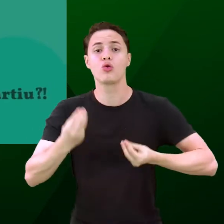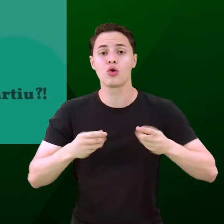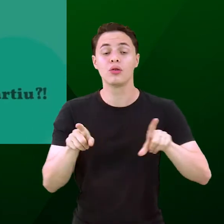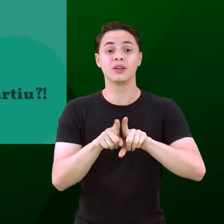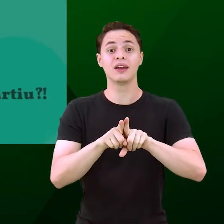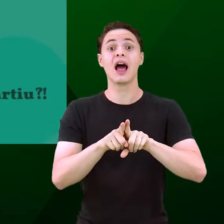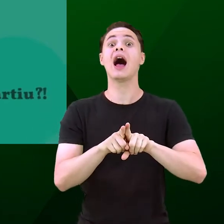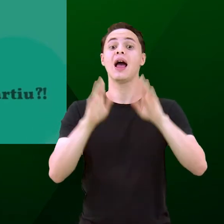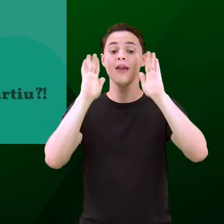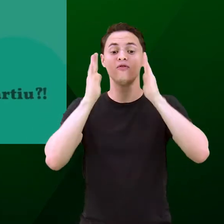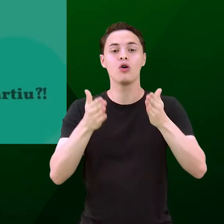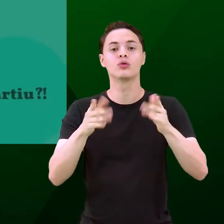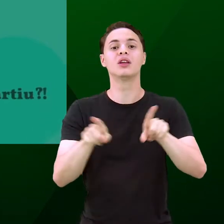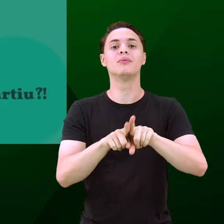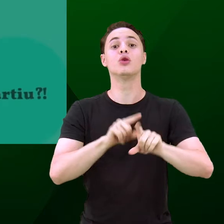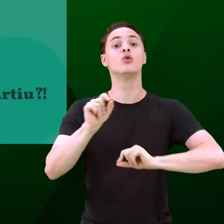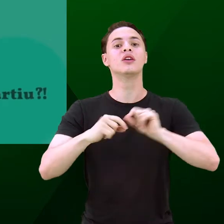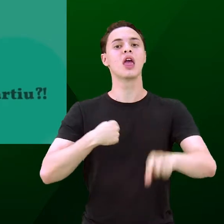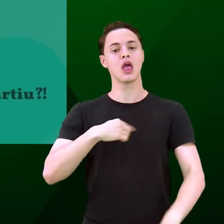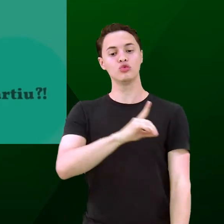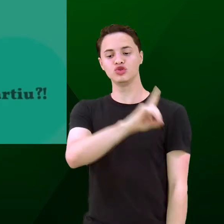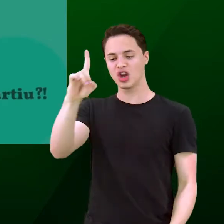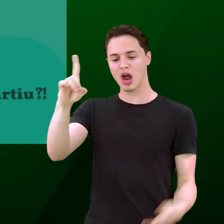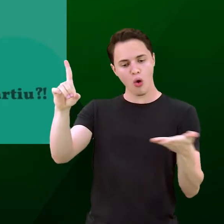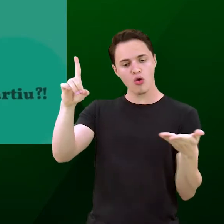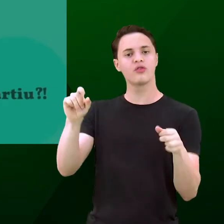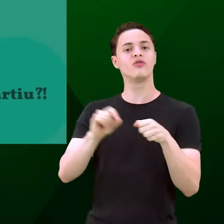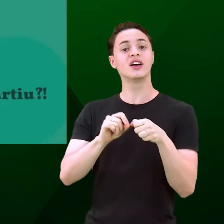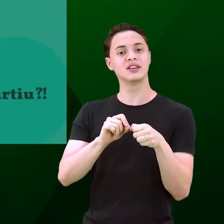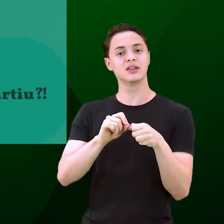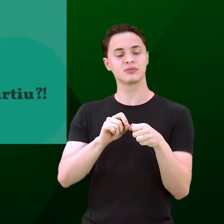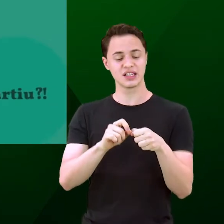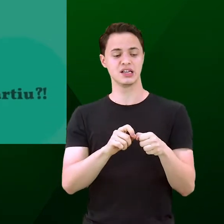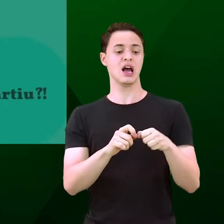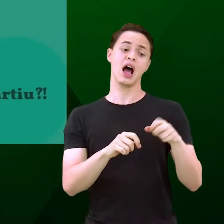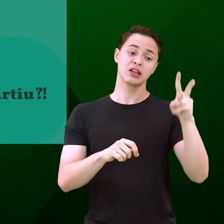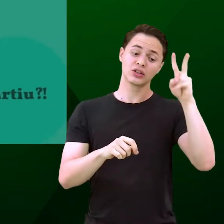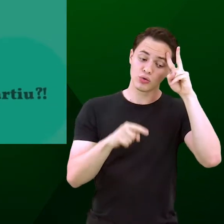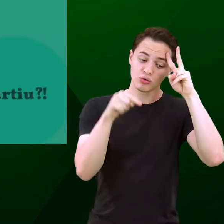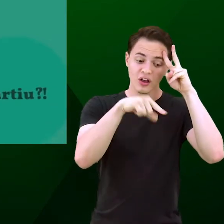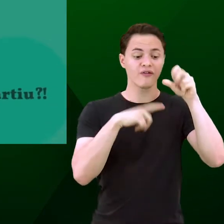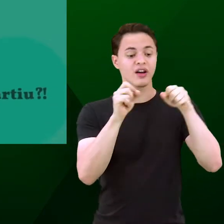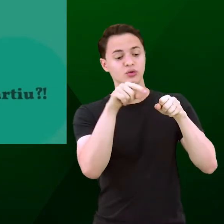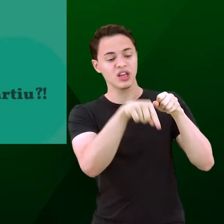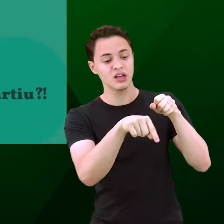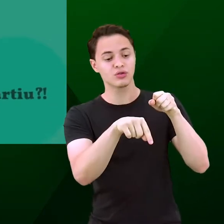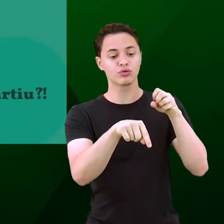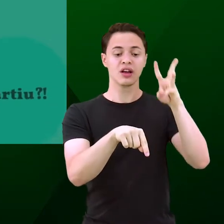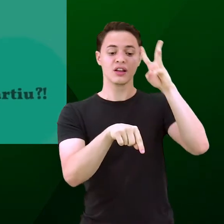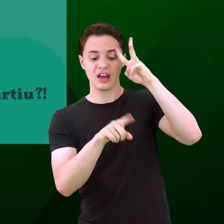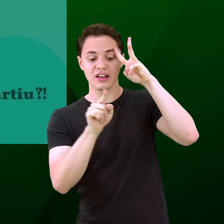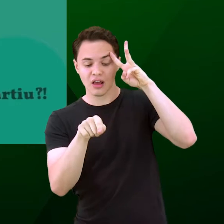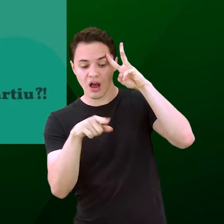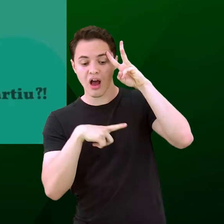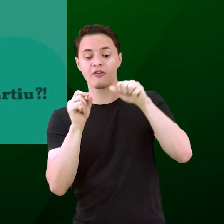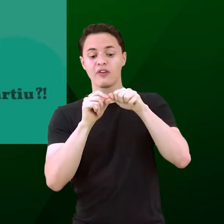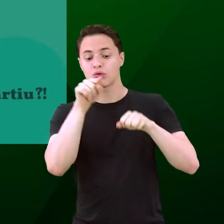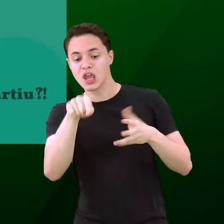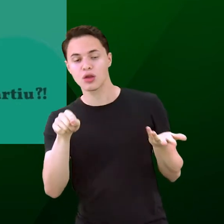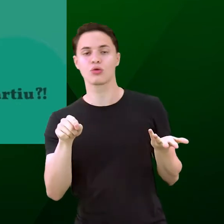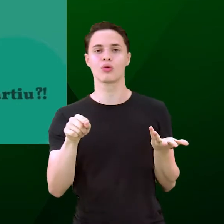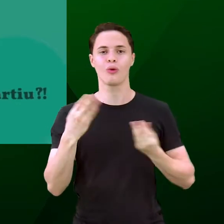for relacionado ao desenvolvimento cardiorrespiratório ou alimentar de outra pessoa e tentar aplicar para